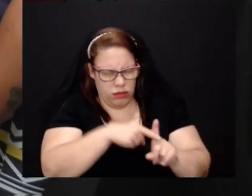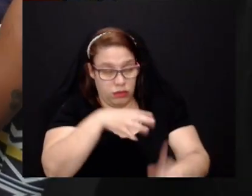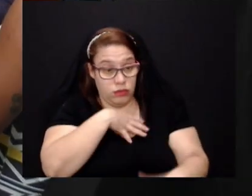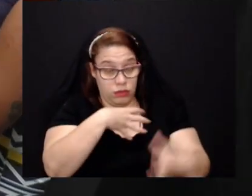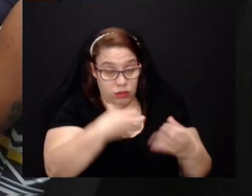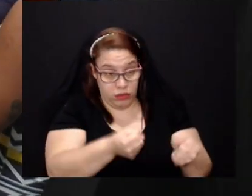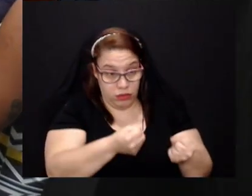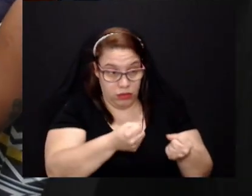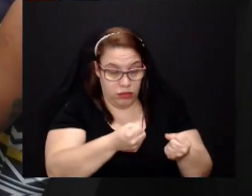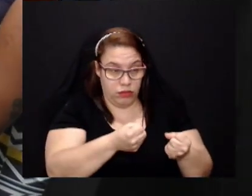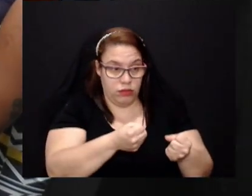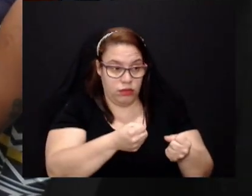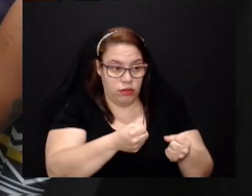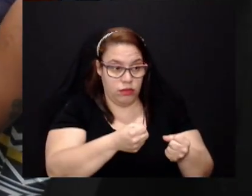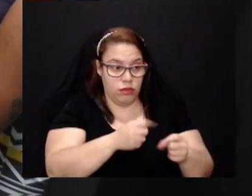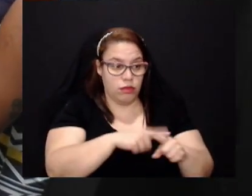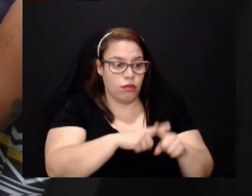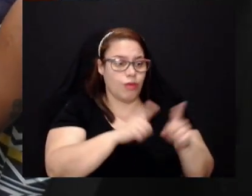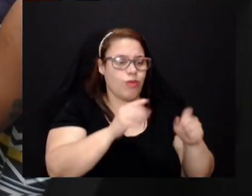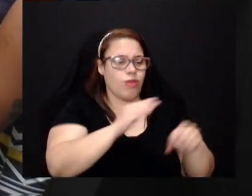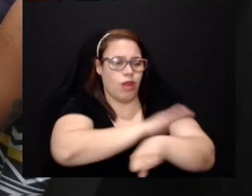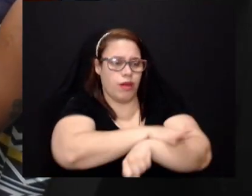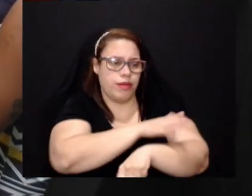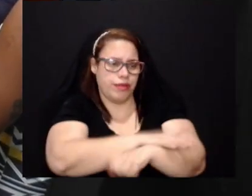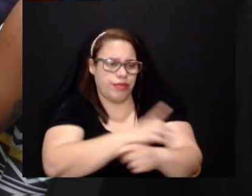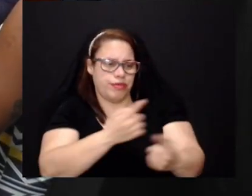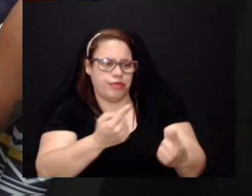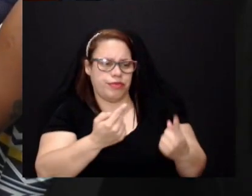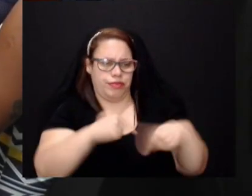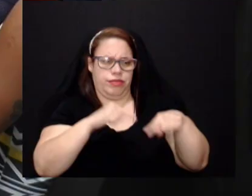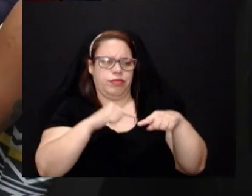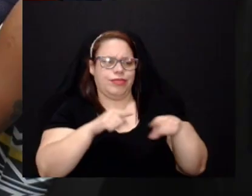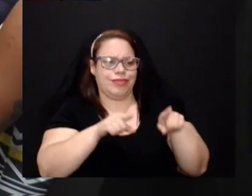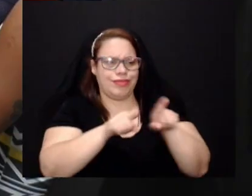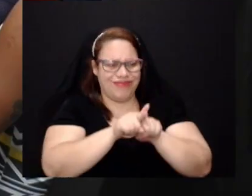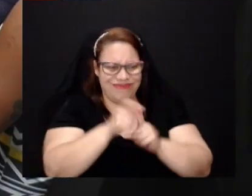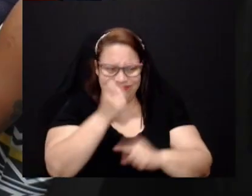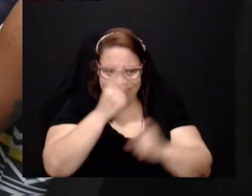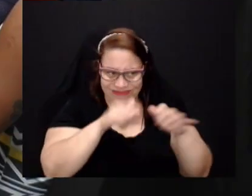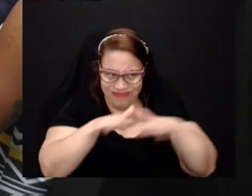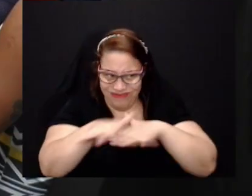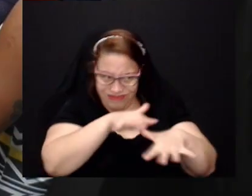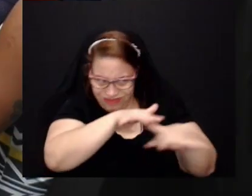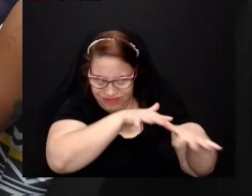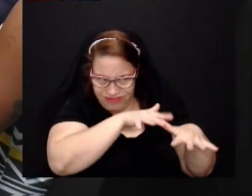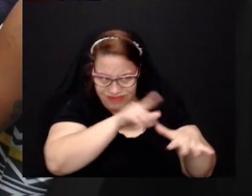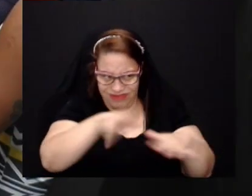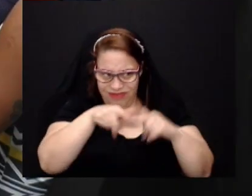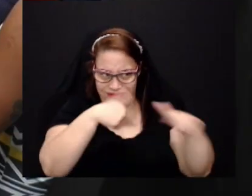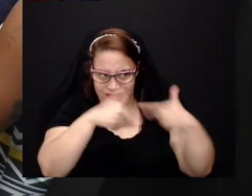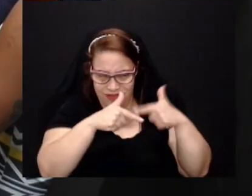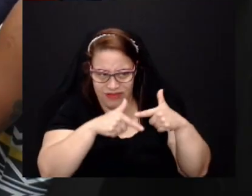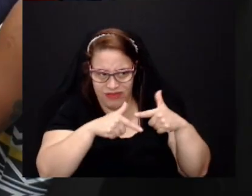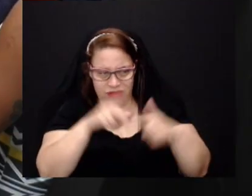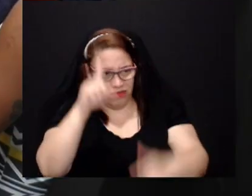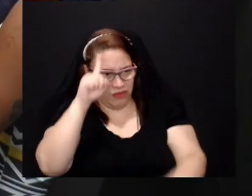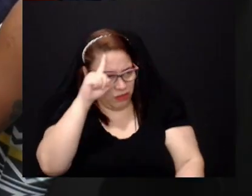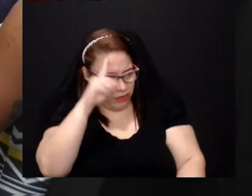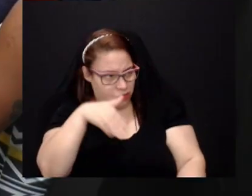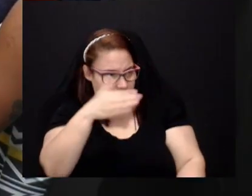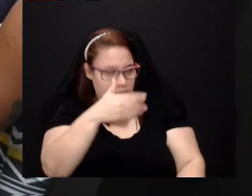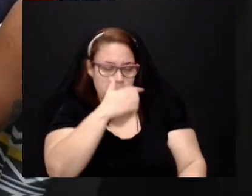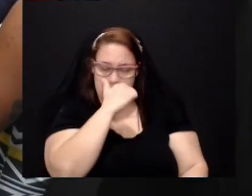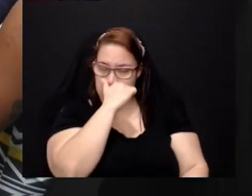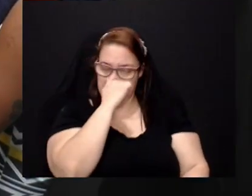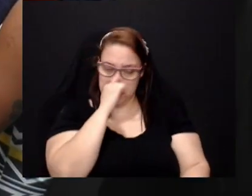né? Mas o racismo te atravessa também em algum momento do seu trabalho, do seu cotidiano? Como é que você enxerga isso?